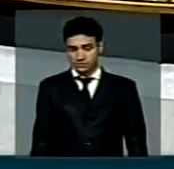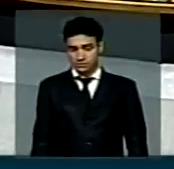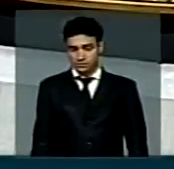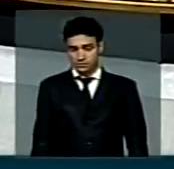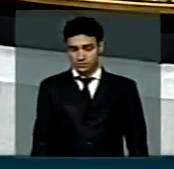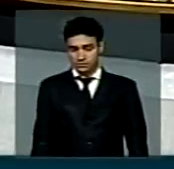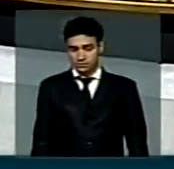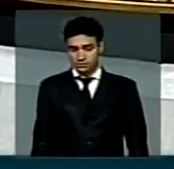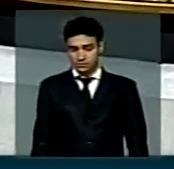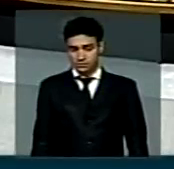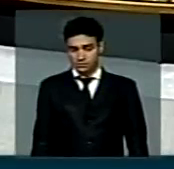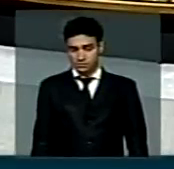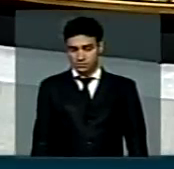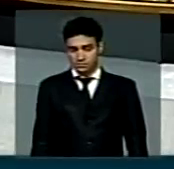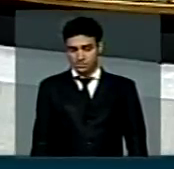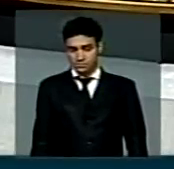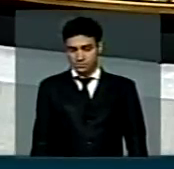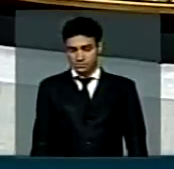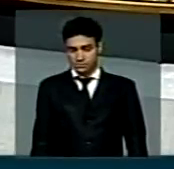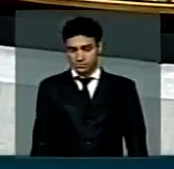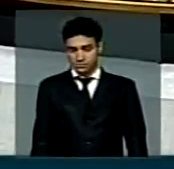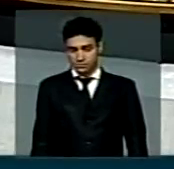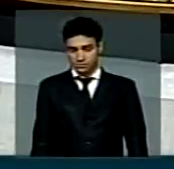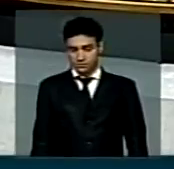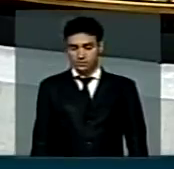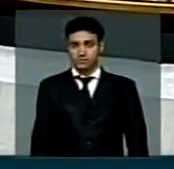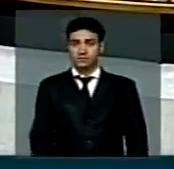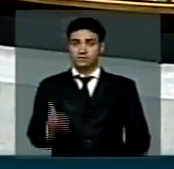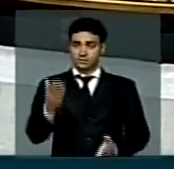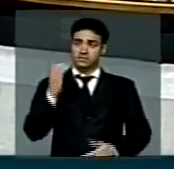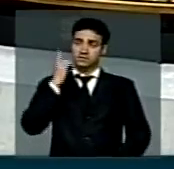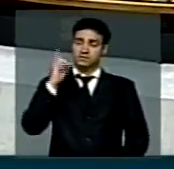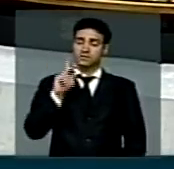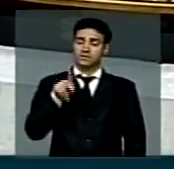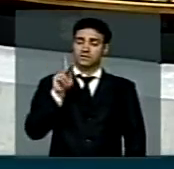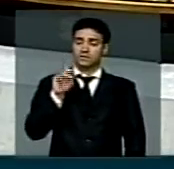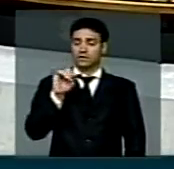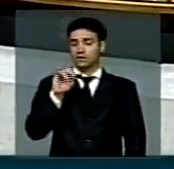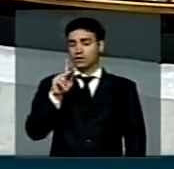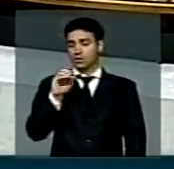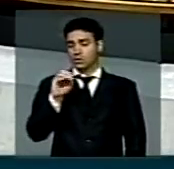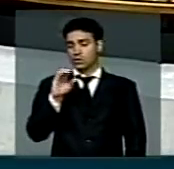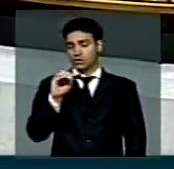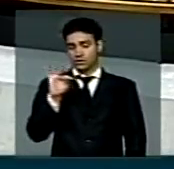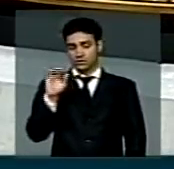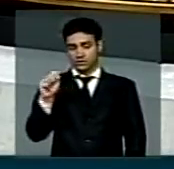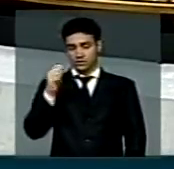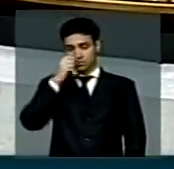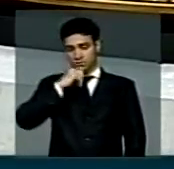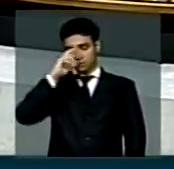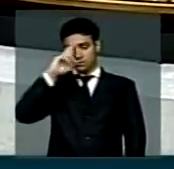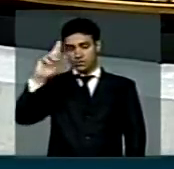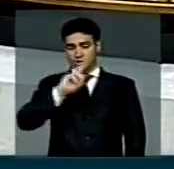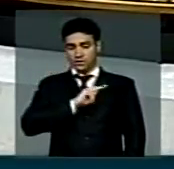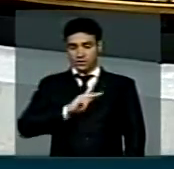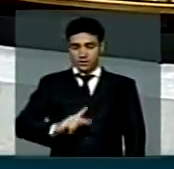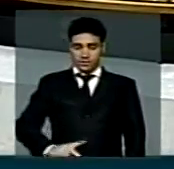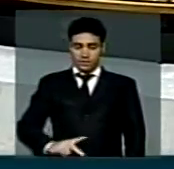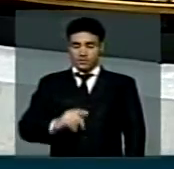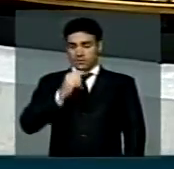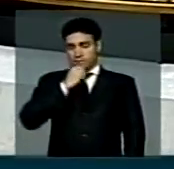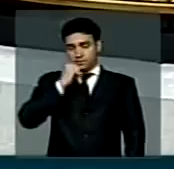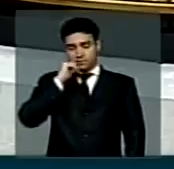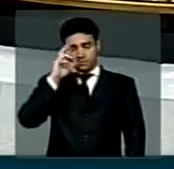Pode falar. Deputada Keiko Ota, PSB São Paulo. Senhor presidente, senhoras